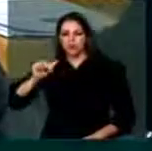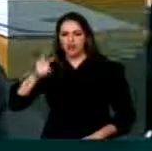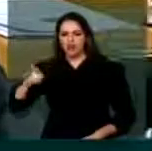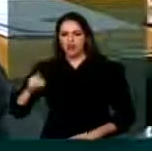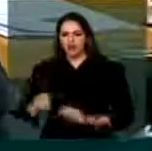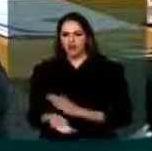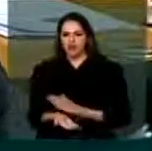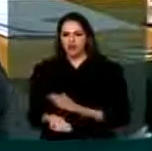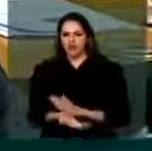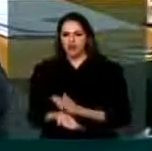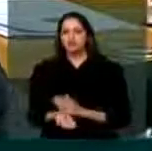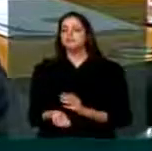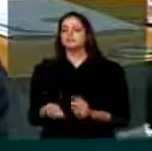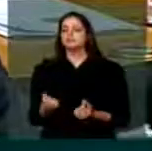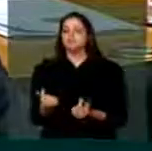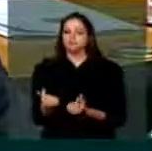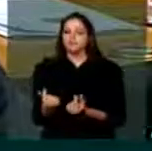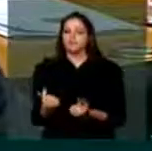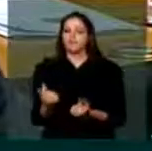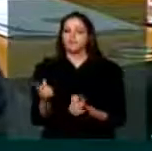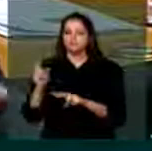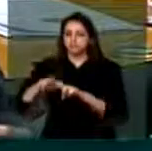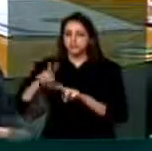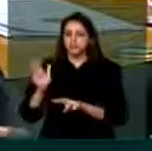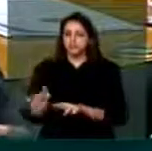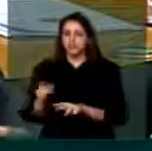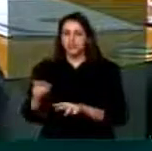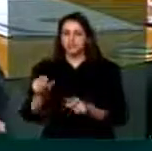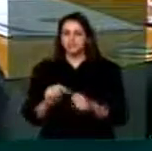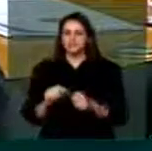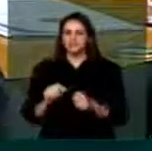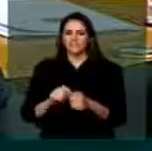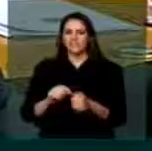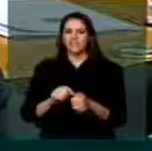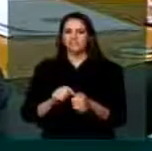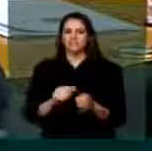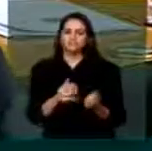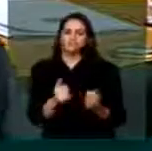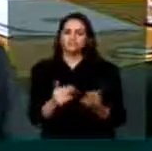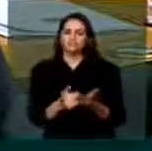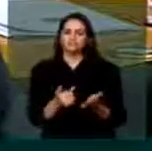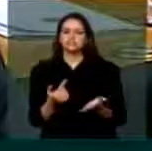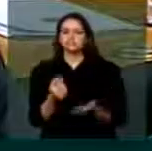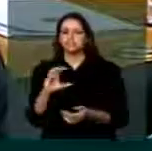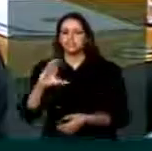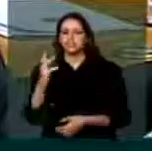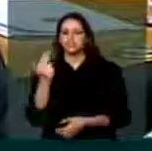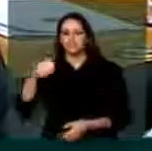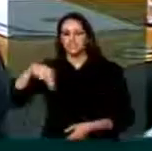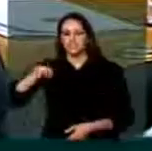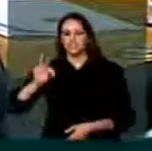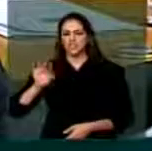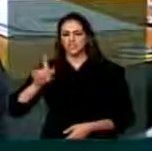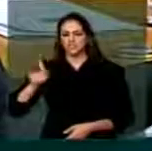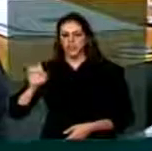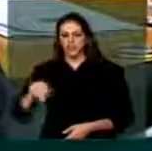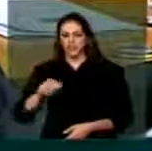envolvido também na Operação Lava Jato, chantageou o PT e recebeu nas vésperas da eleição,